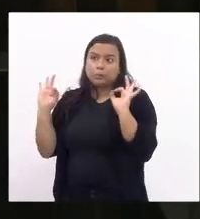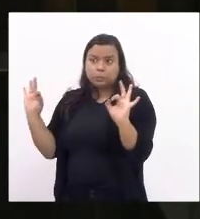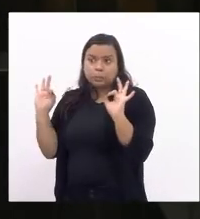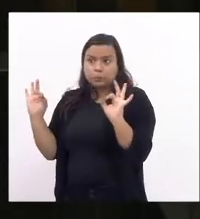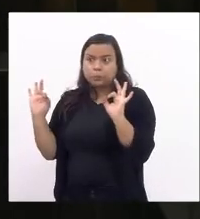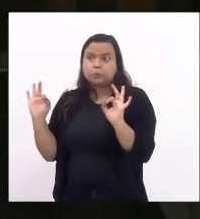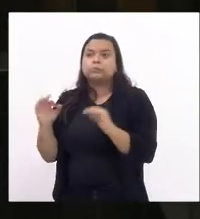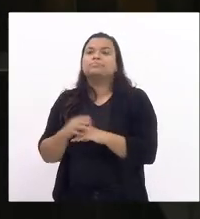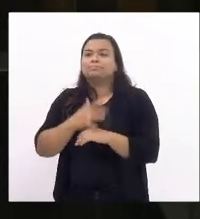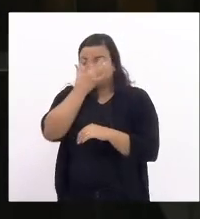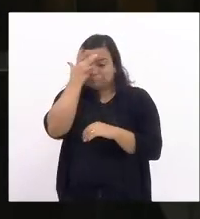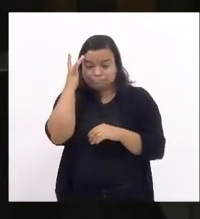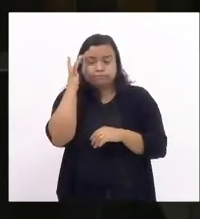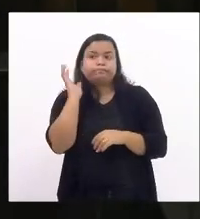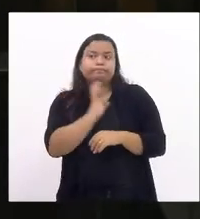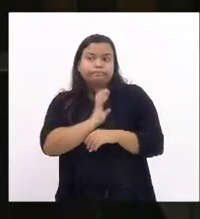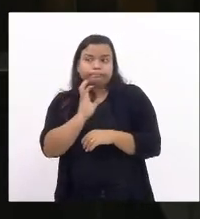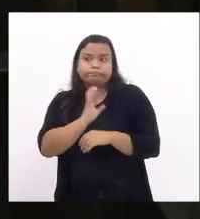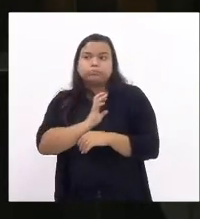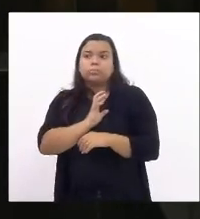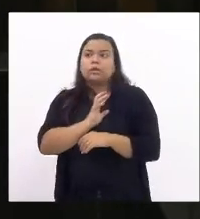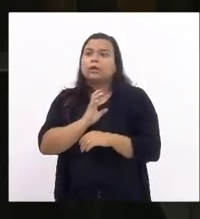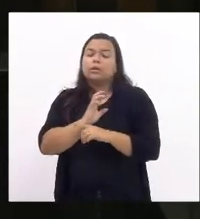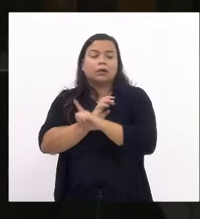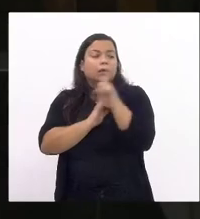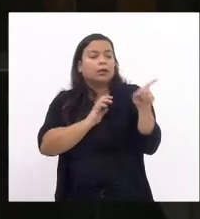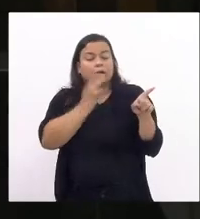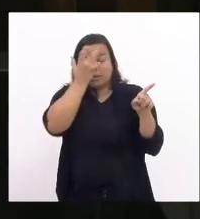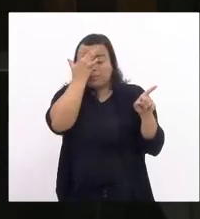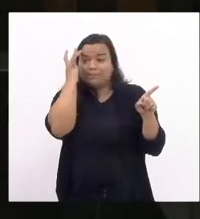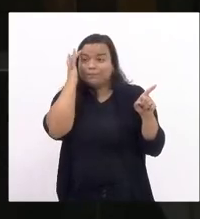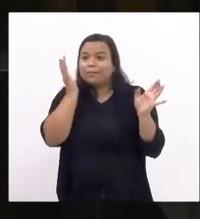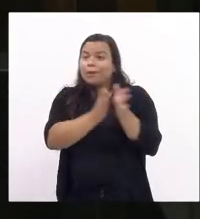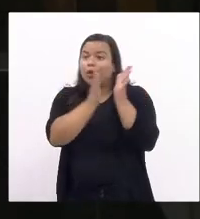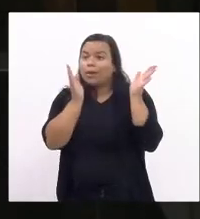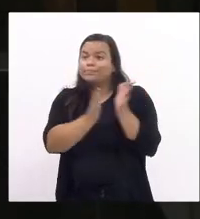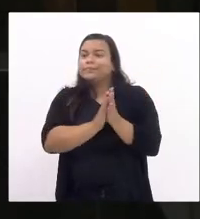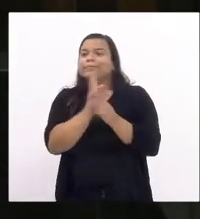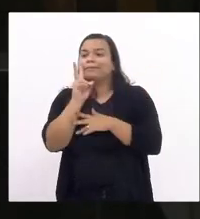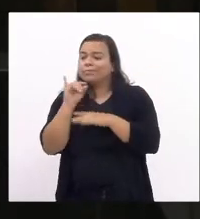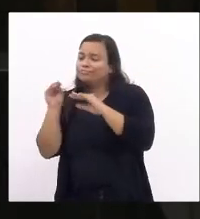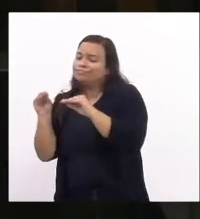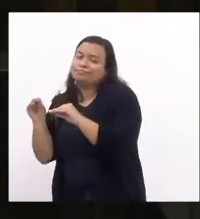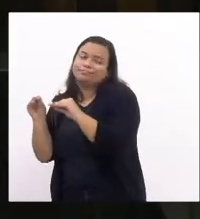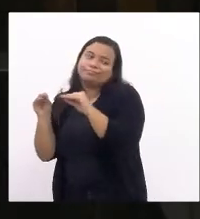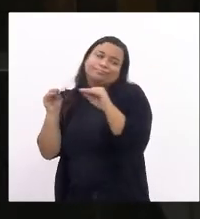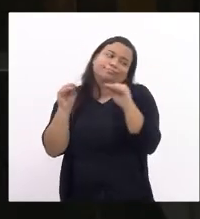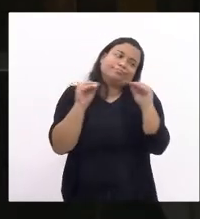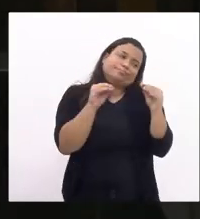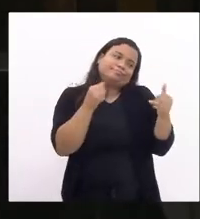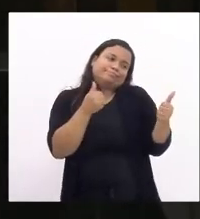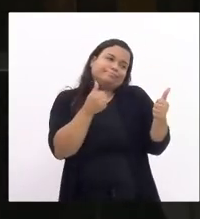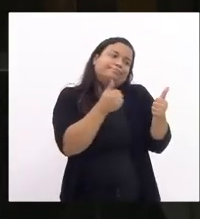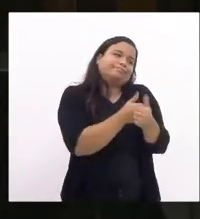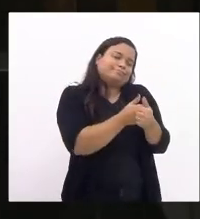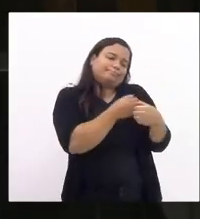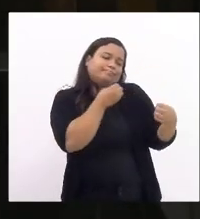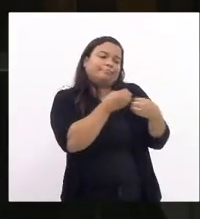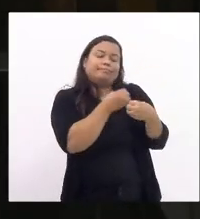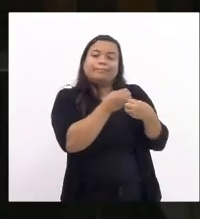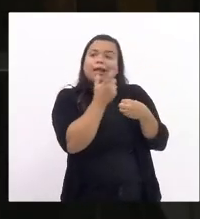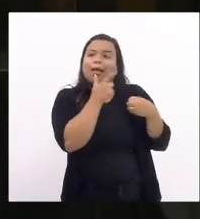as pessoas pobres vão para as encostas buscar um outro teto para